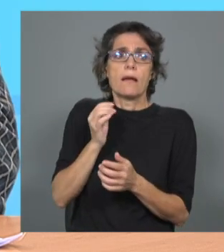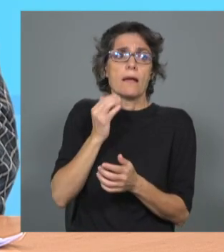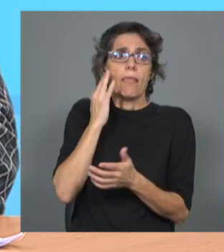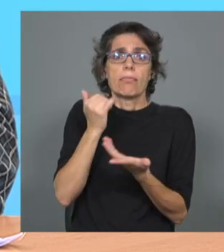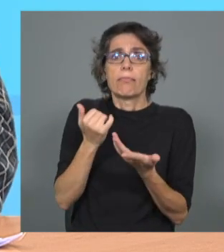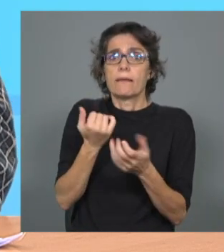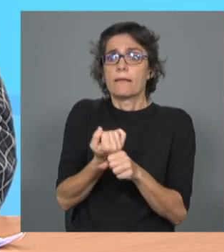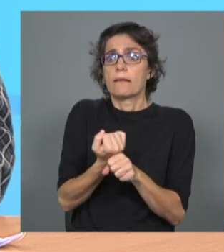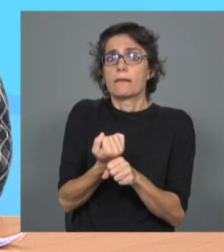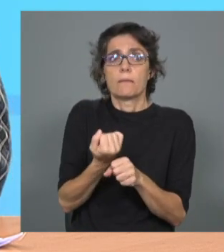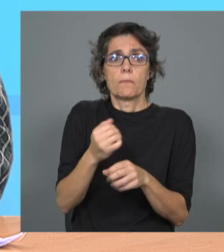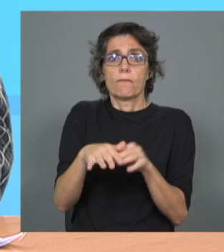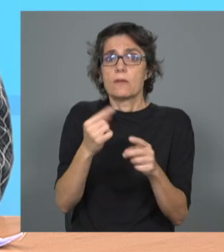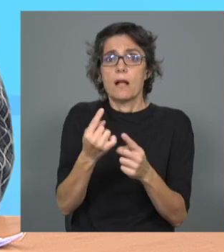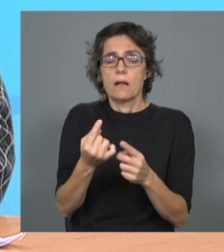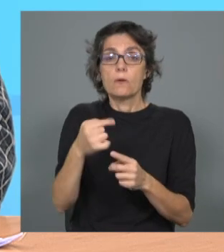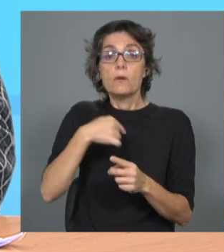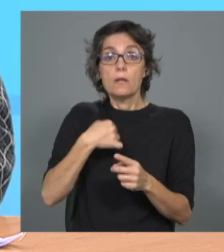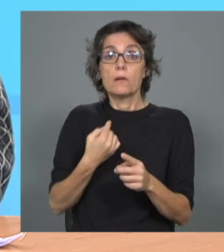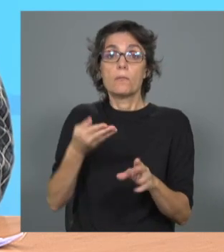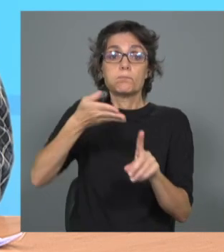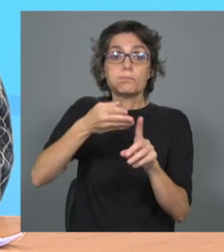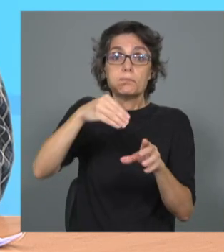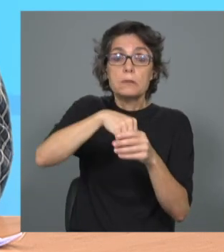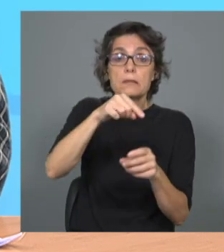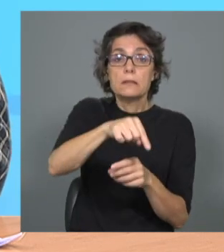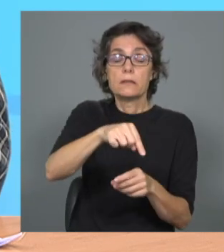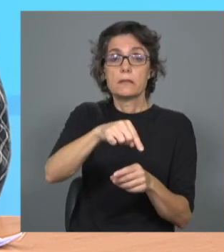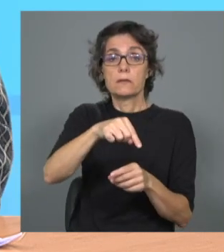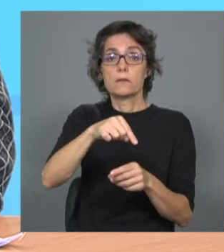me insiro hoje. A integração na missão hoje dá